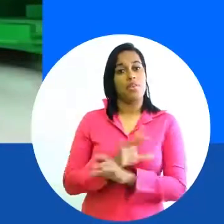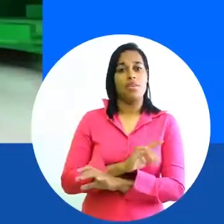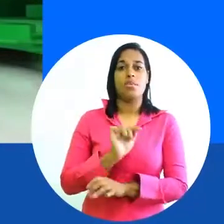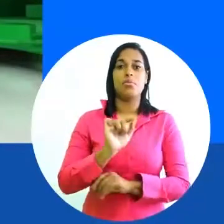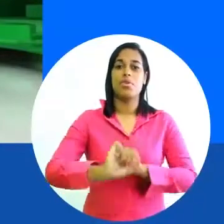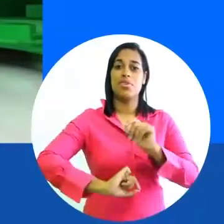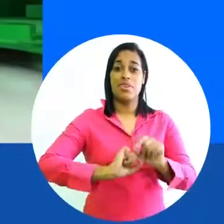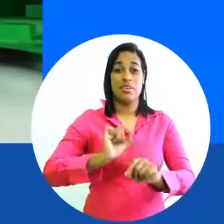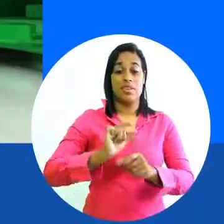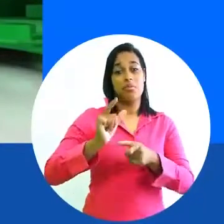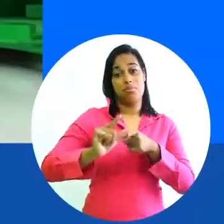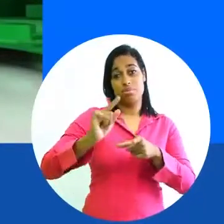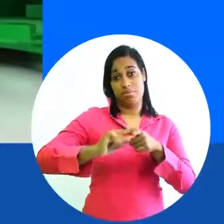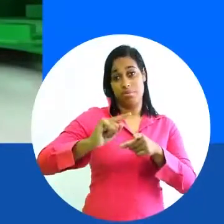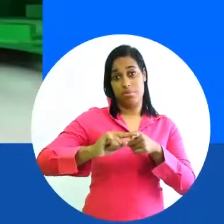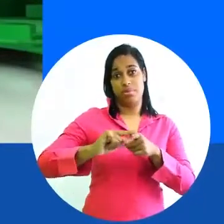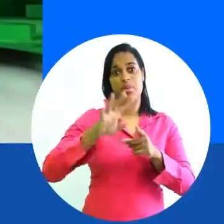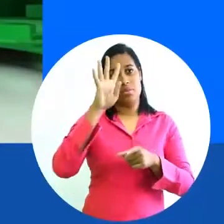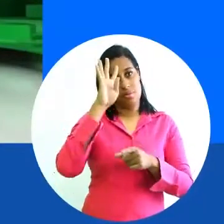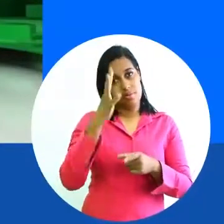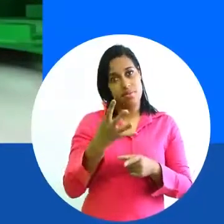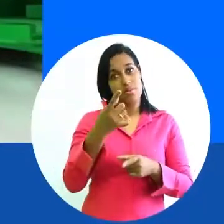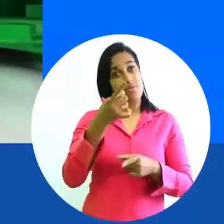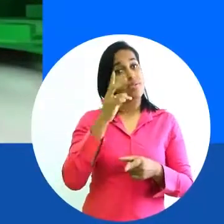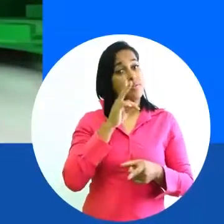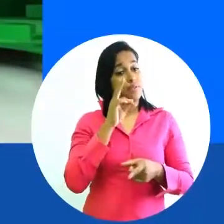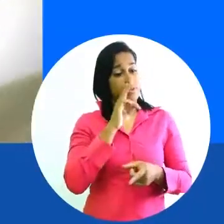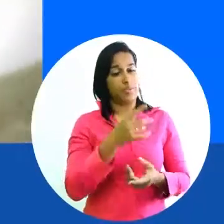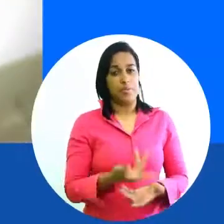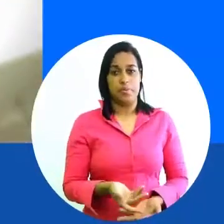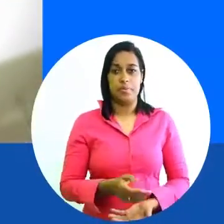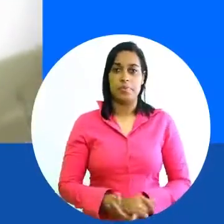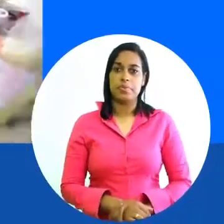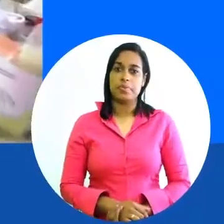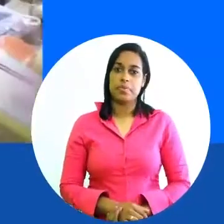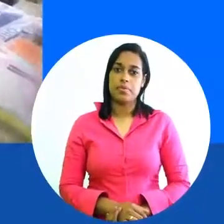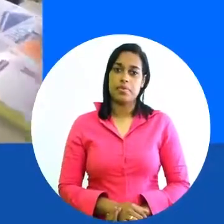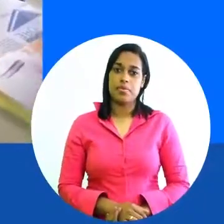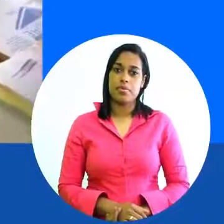mais custo que solução. Tire as suas conclusões.